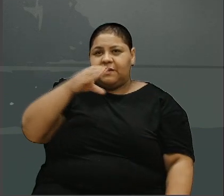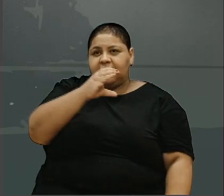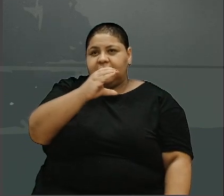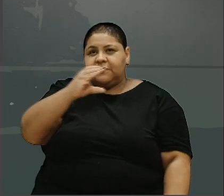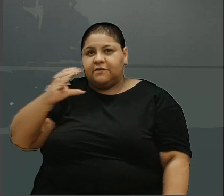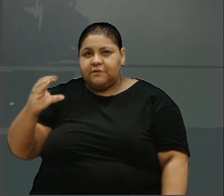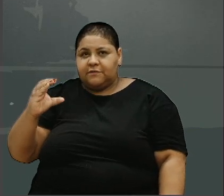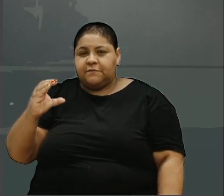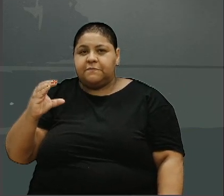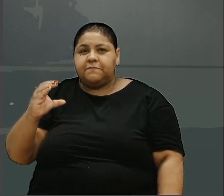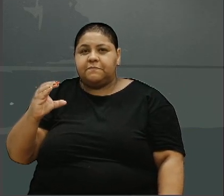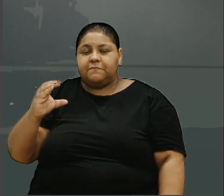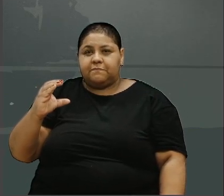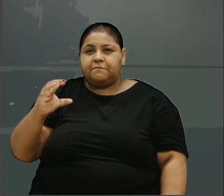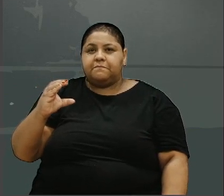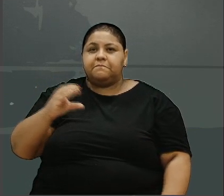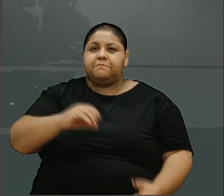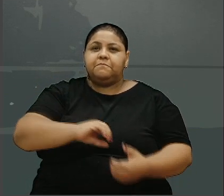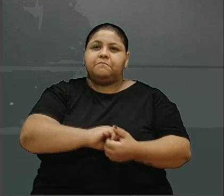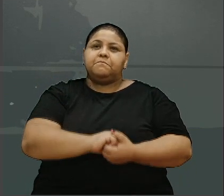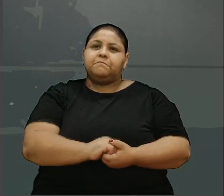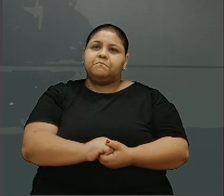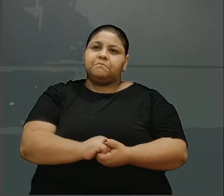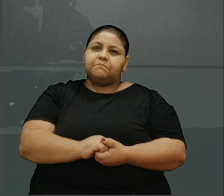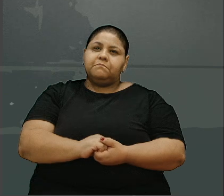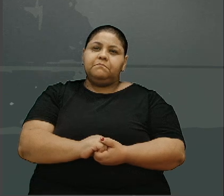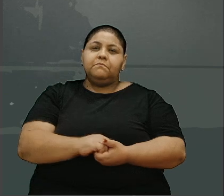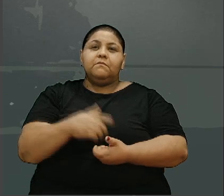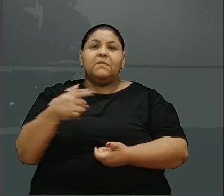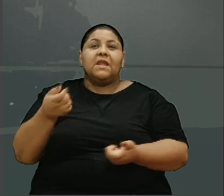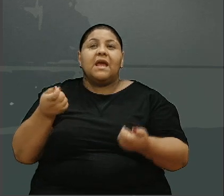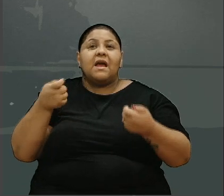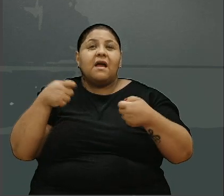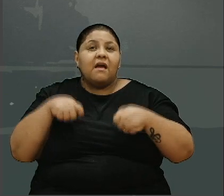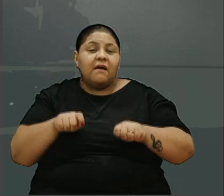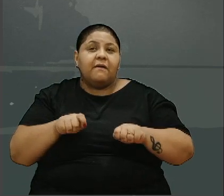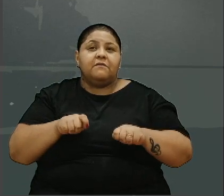os currículos que já estão postos. É preciso